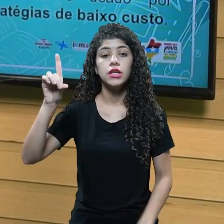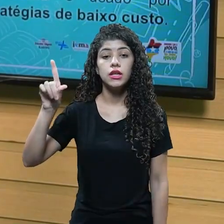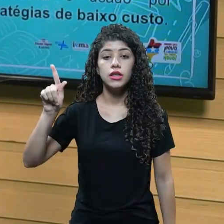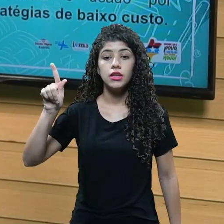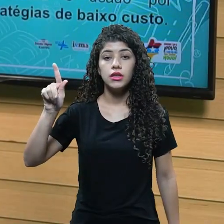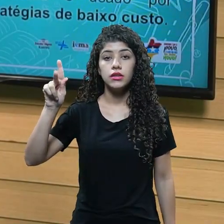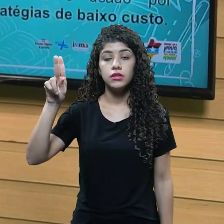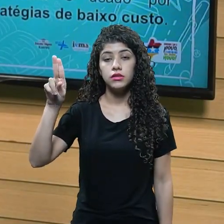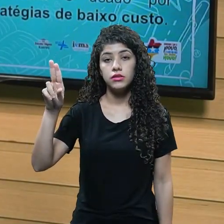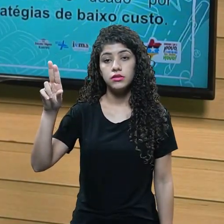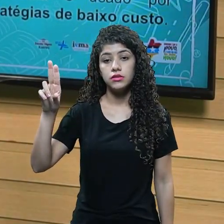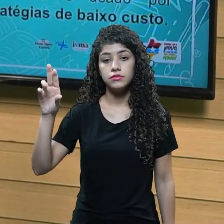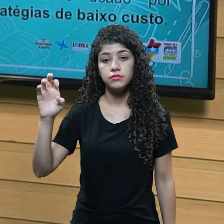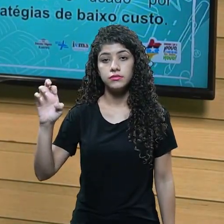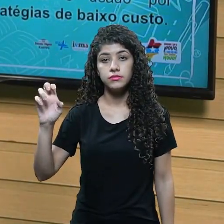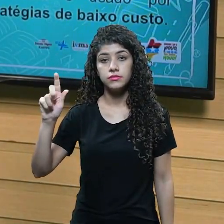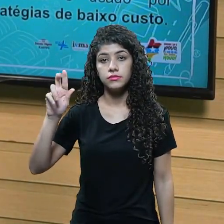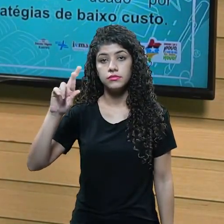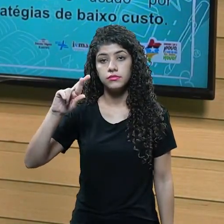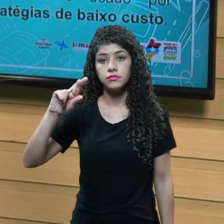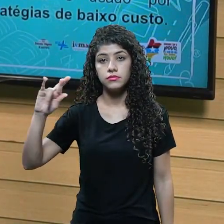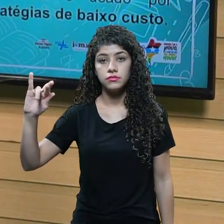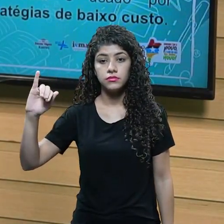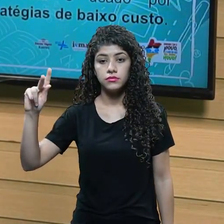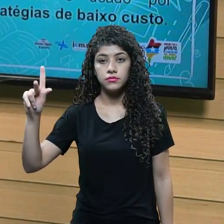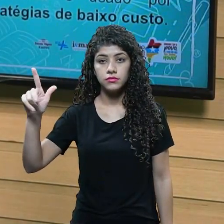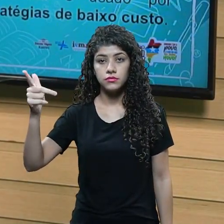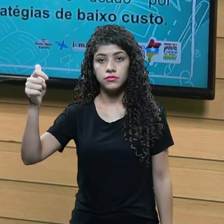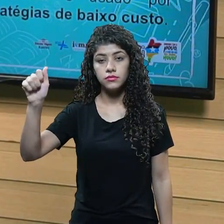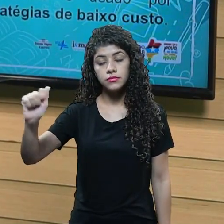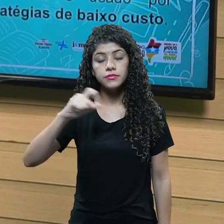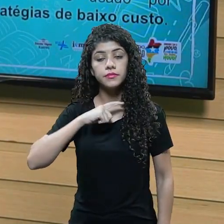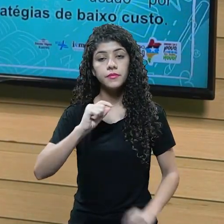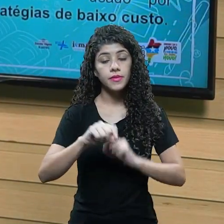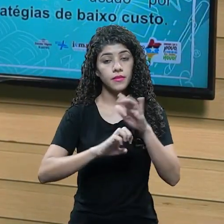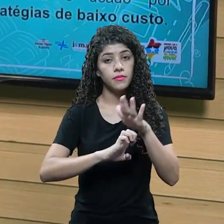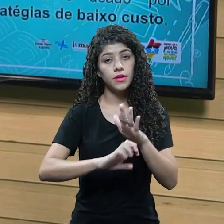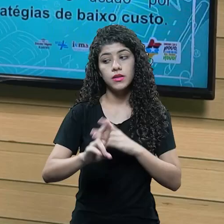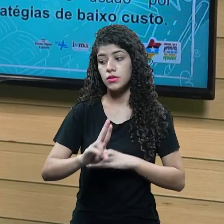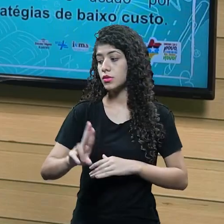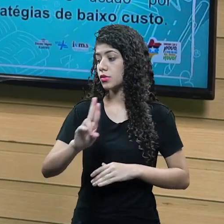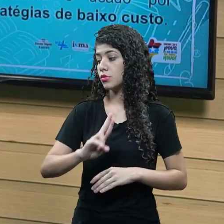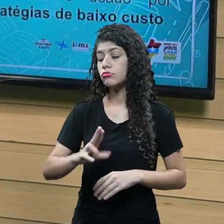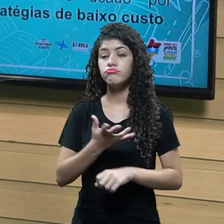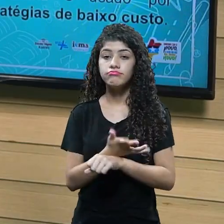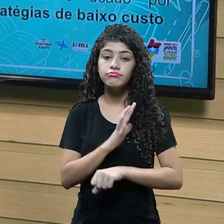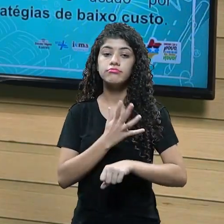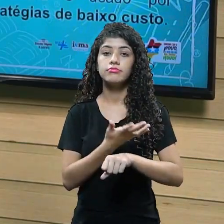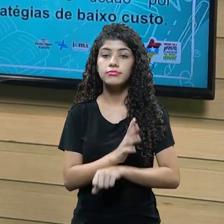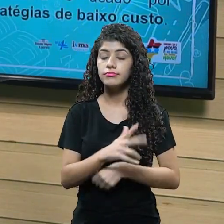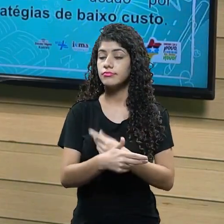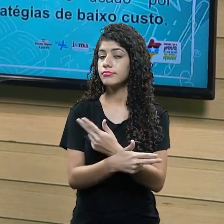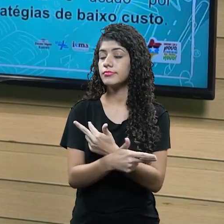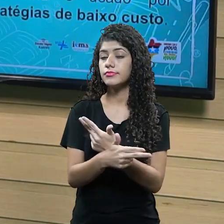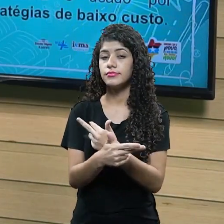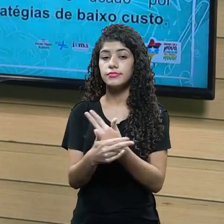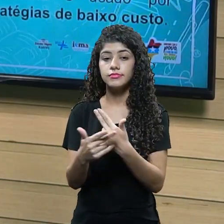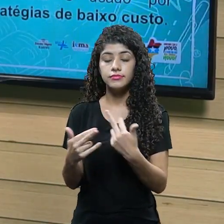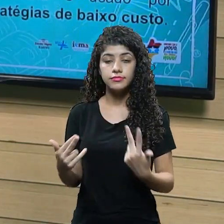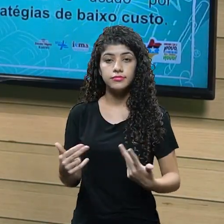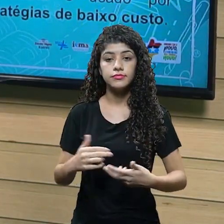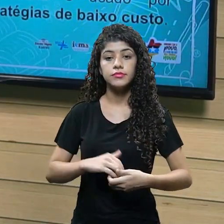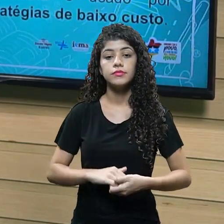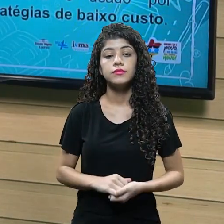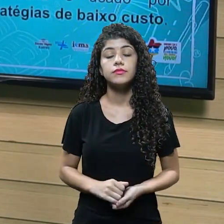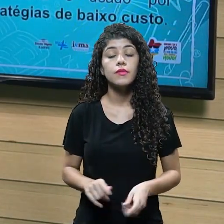como é que ele se aplica. Vamos ver situações aplicadas por empresas, tá? Que eles colocaram em prática em várias situações e várias circunstâncias,